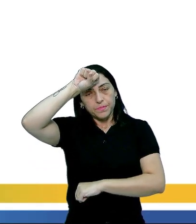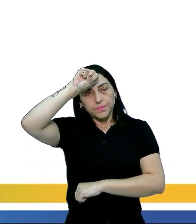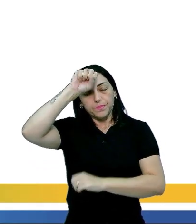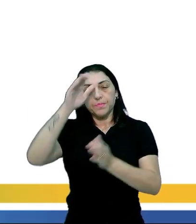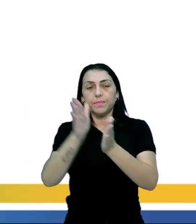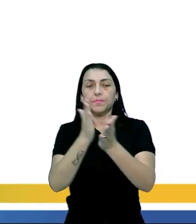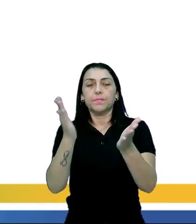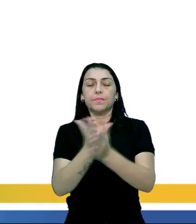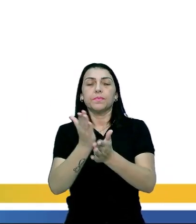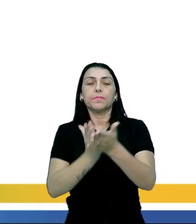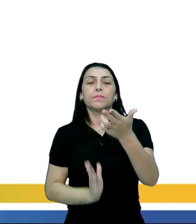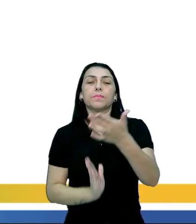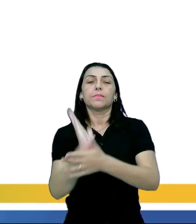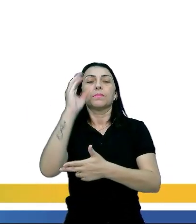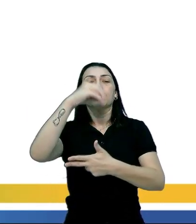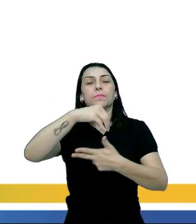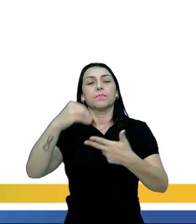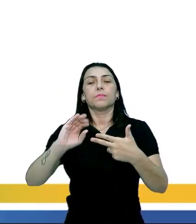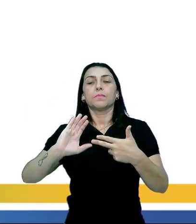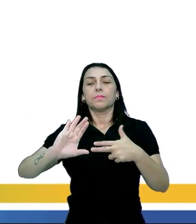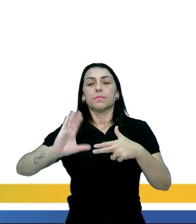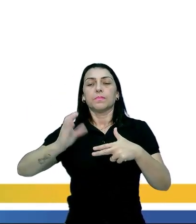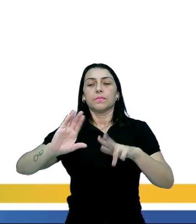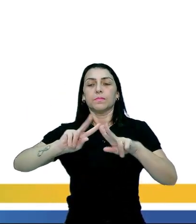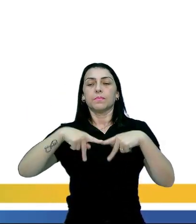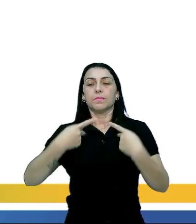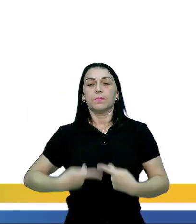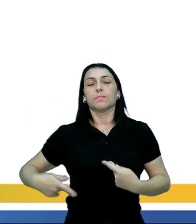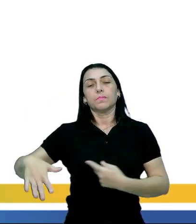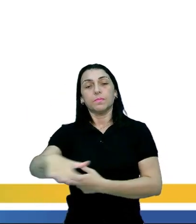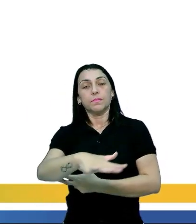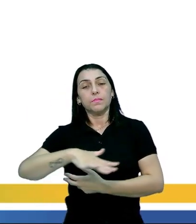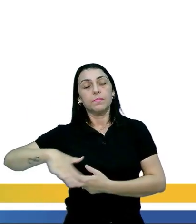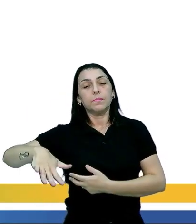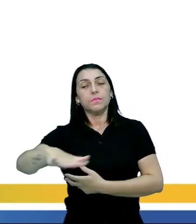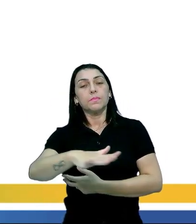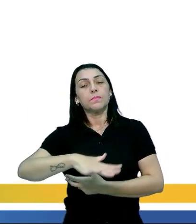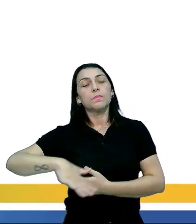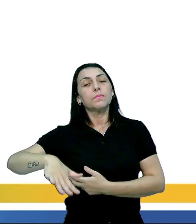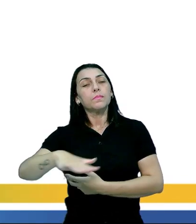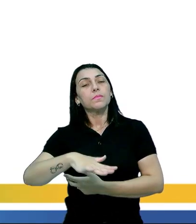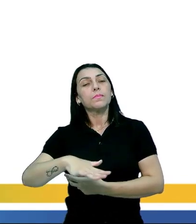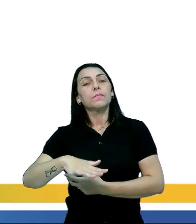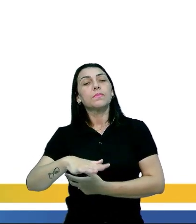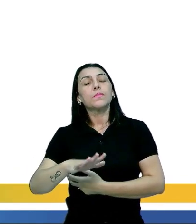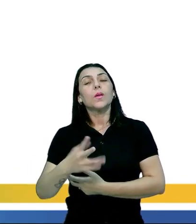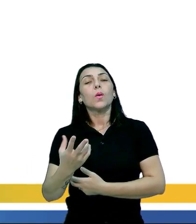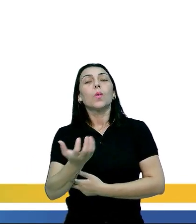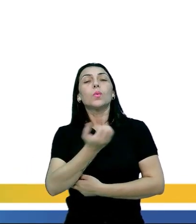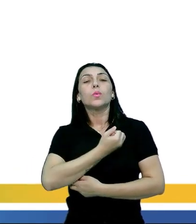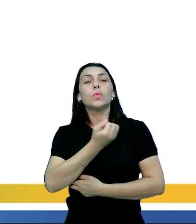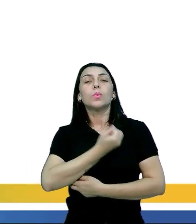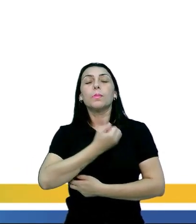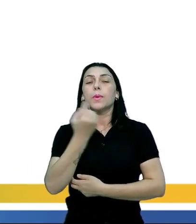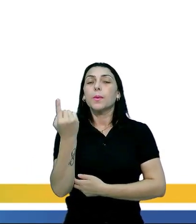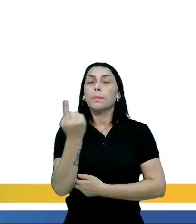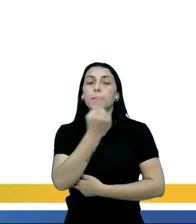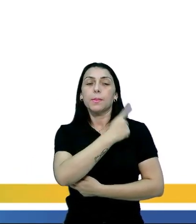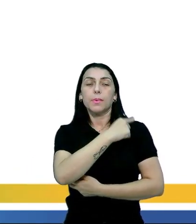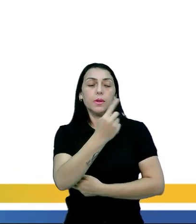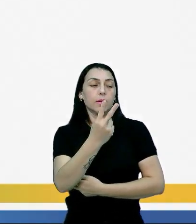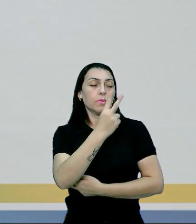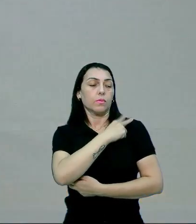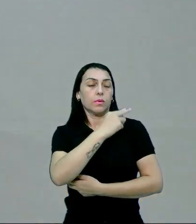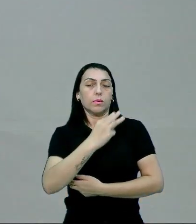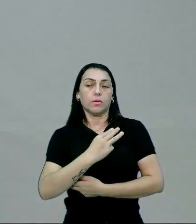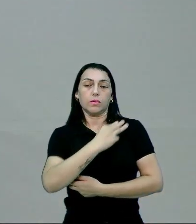O livro A Prova Enem, Ciências Humanas e Sociais Aplicadas, com o volume 1º e 2º ano do